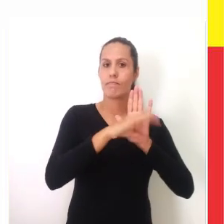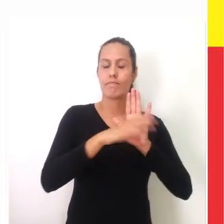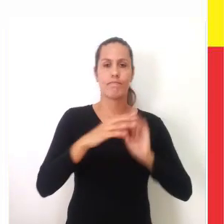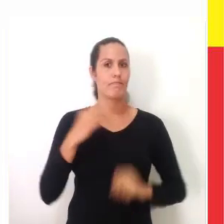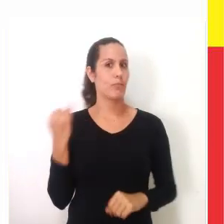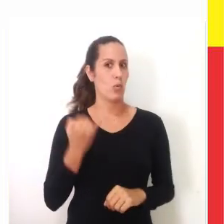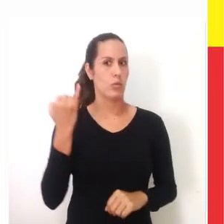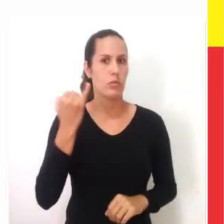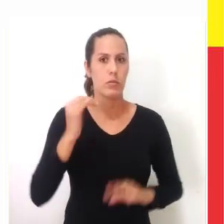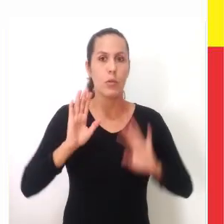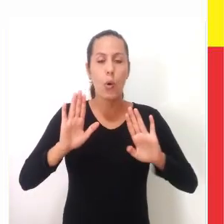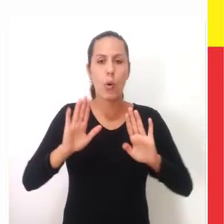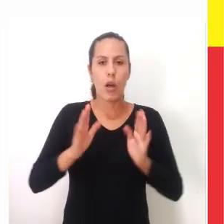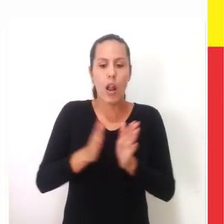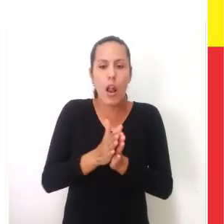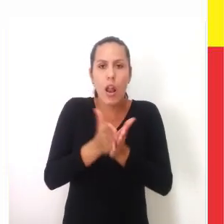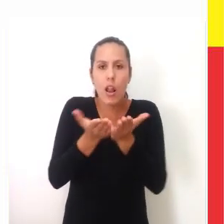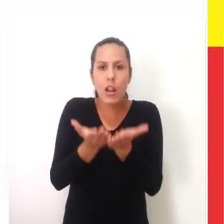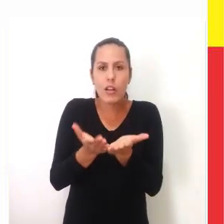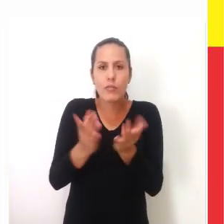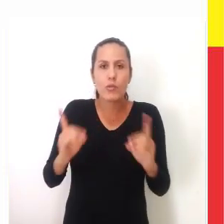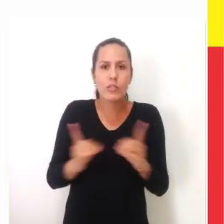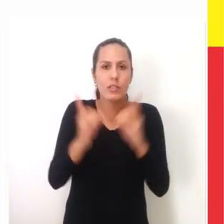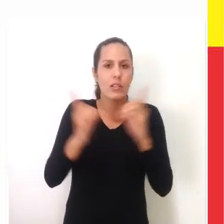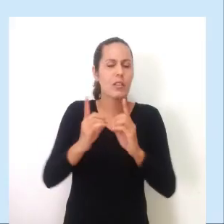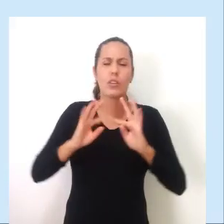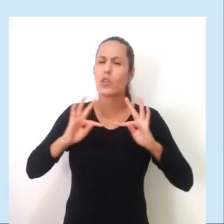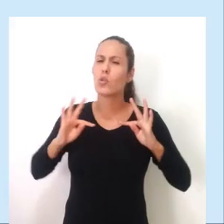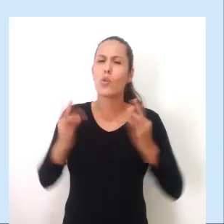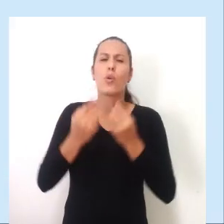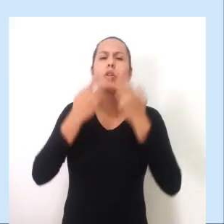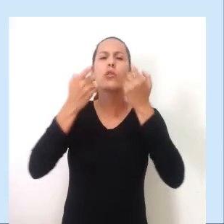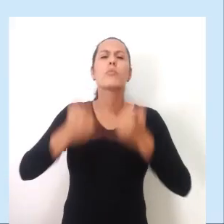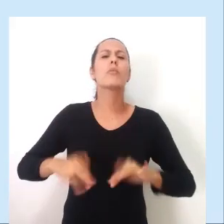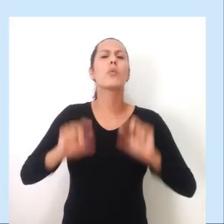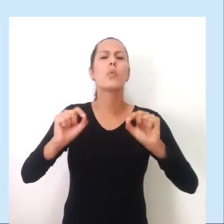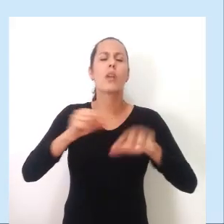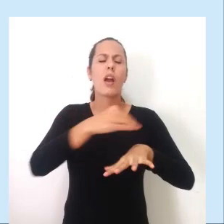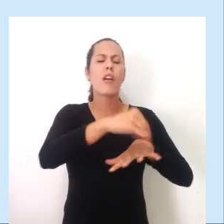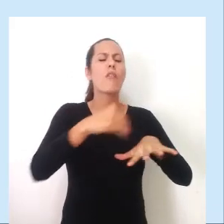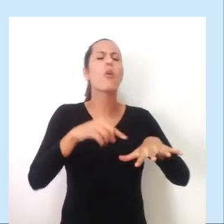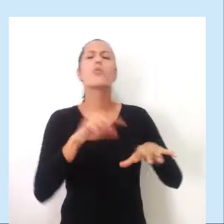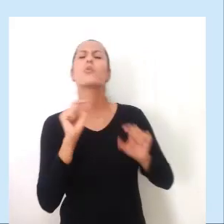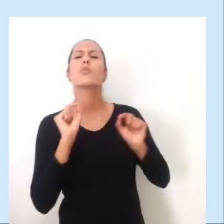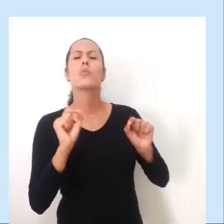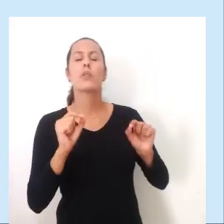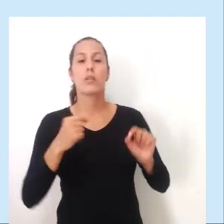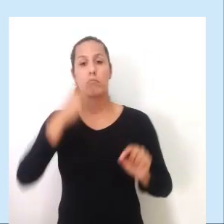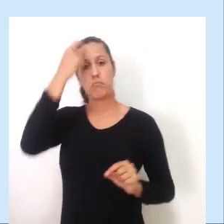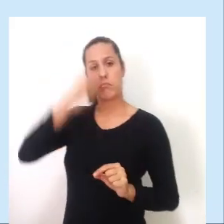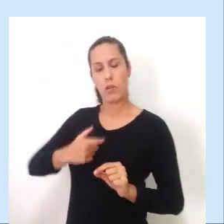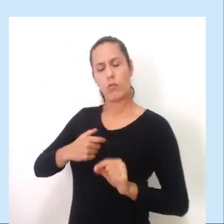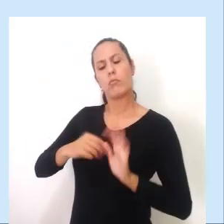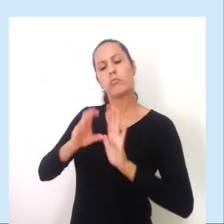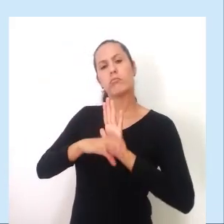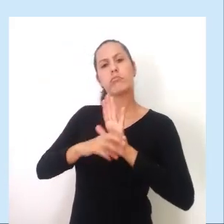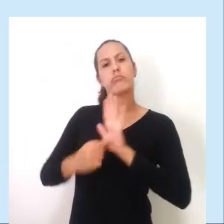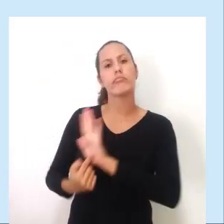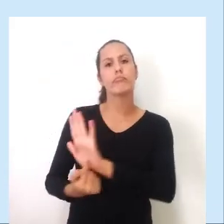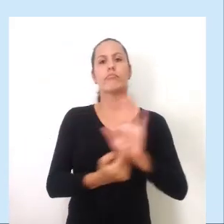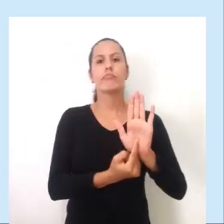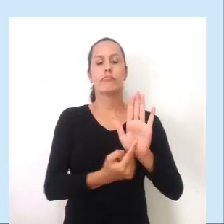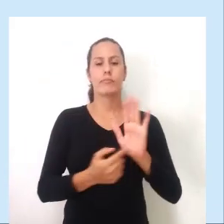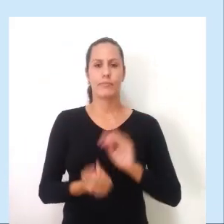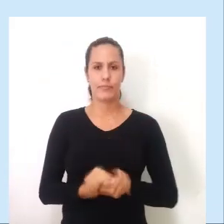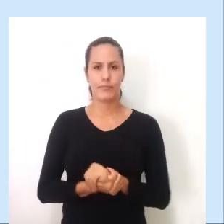importante. Todo livro didático está lá. O que são fósseis? E Dantas vai passar para vocês